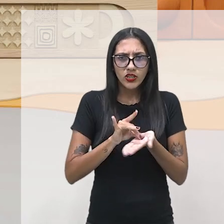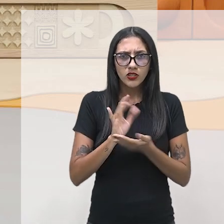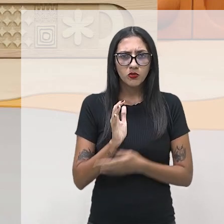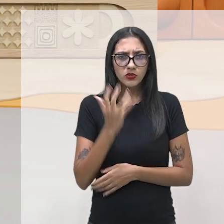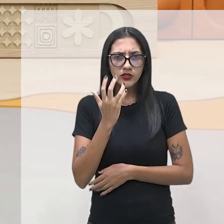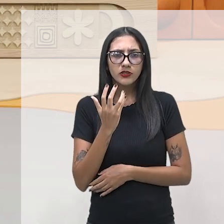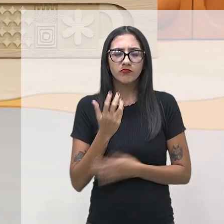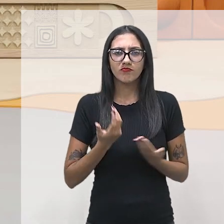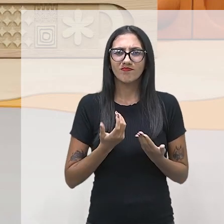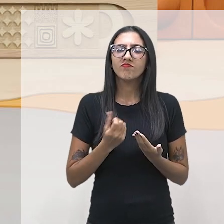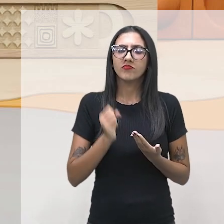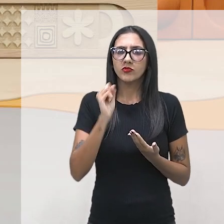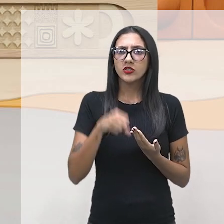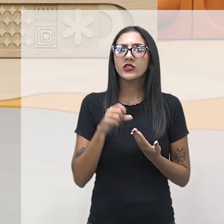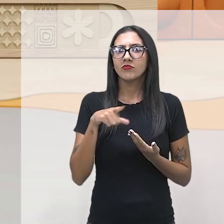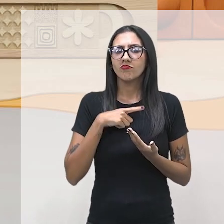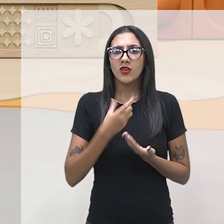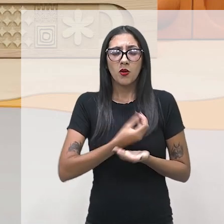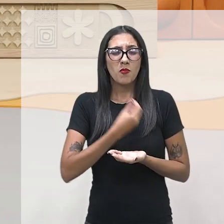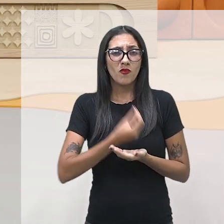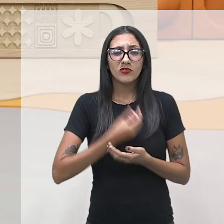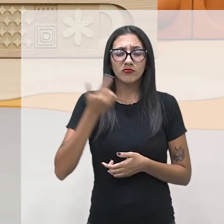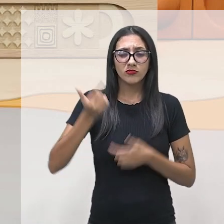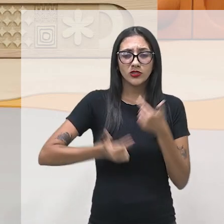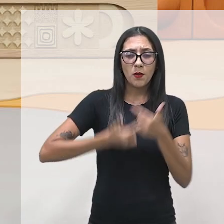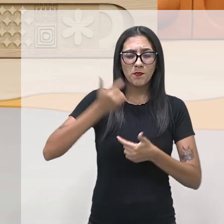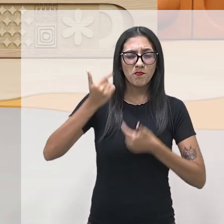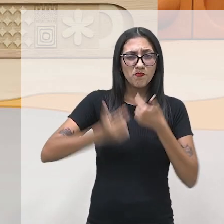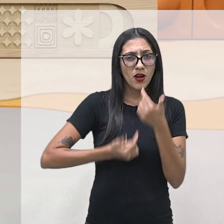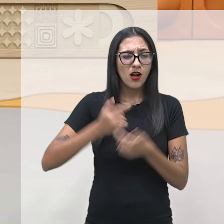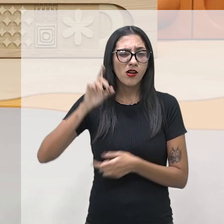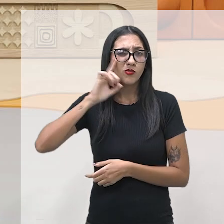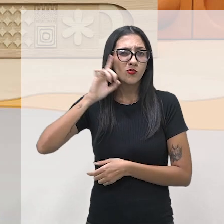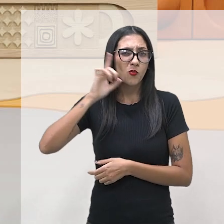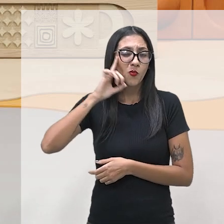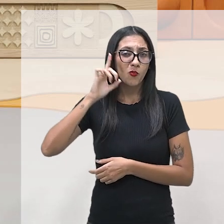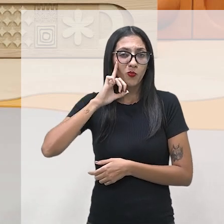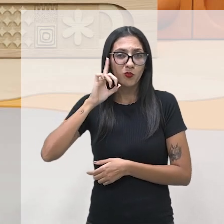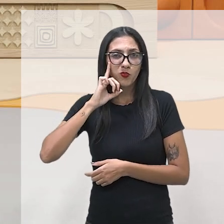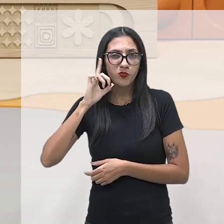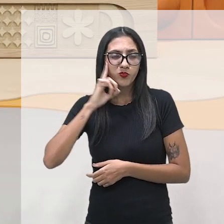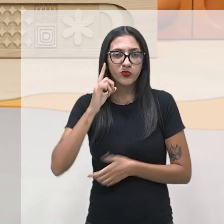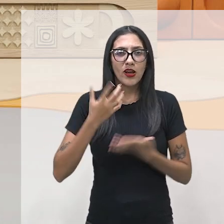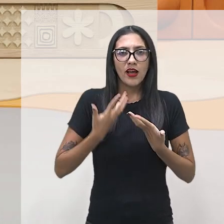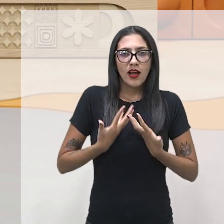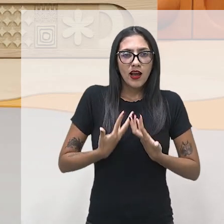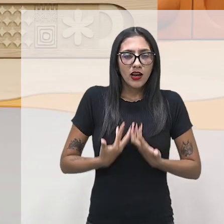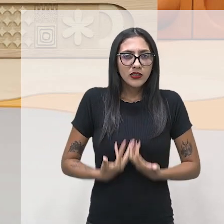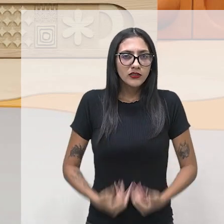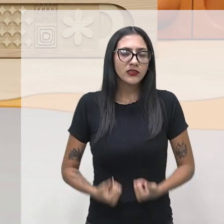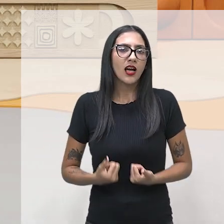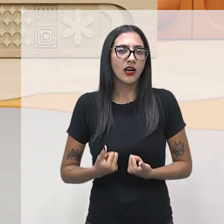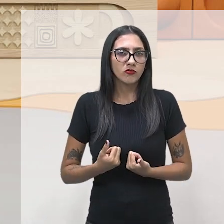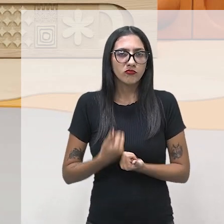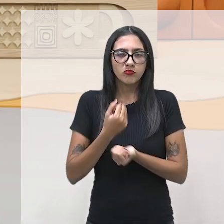Gente, a vida de um escravizado era uma vida de trabalho, de labuta, de trabalho quase que de